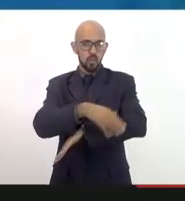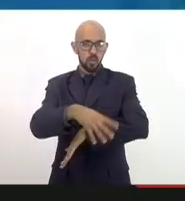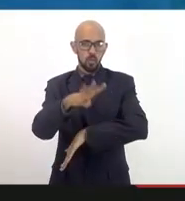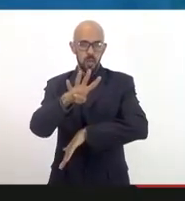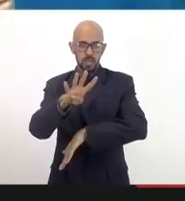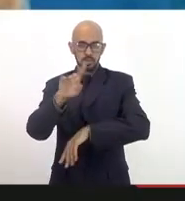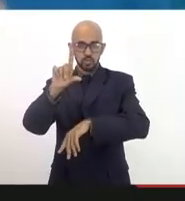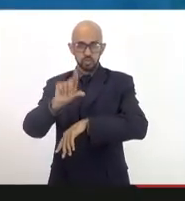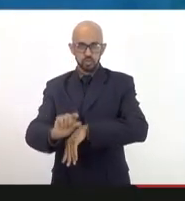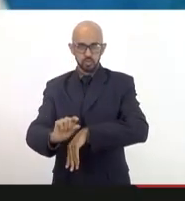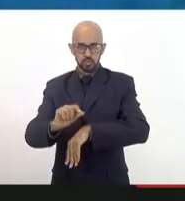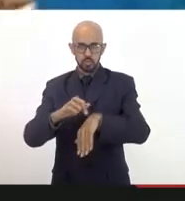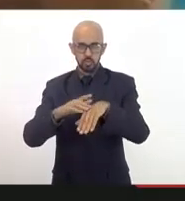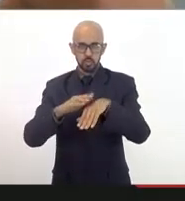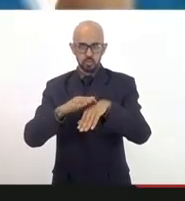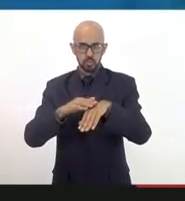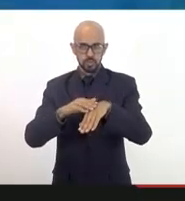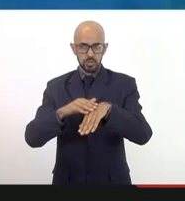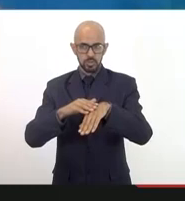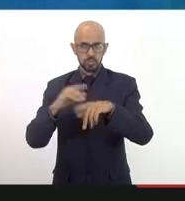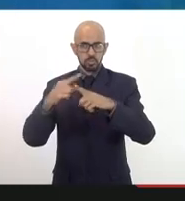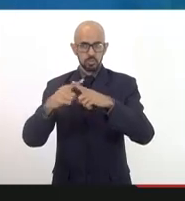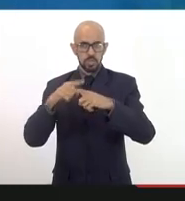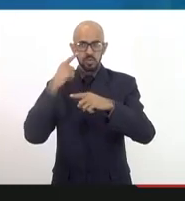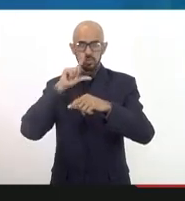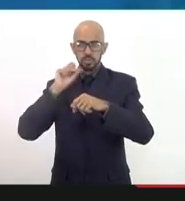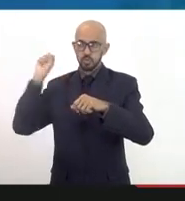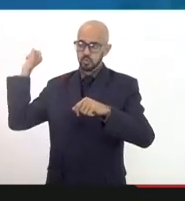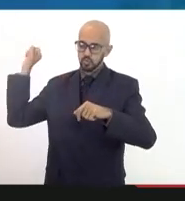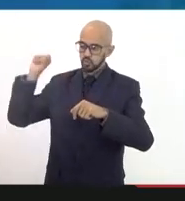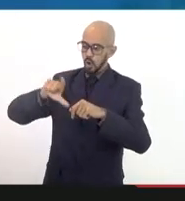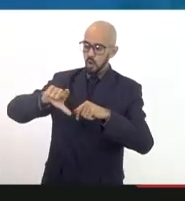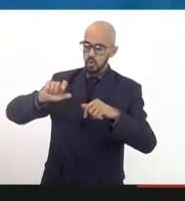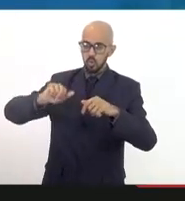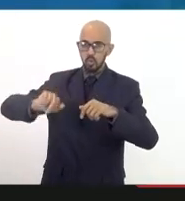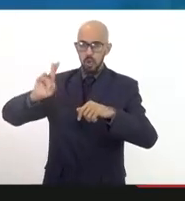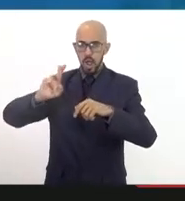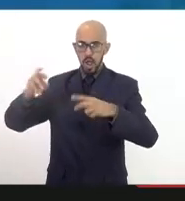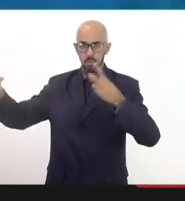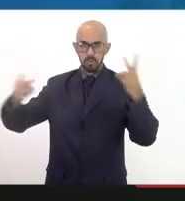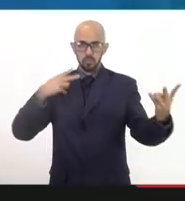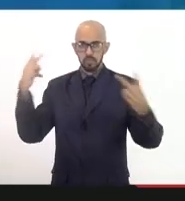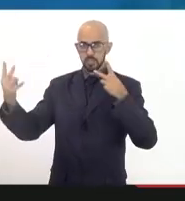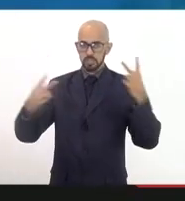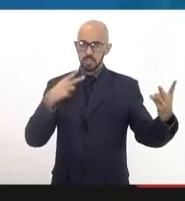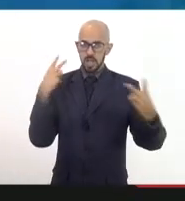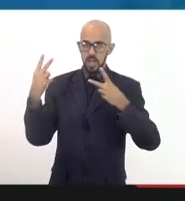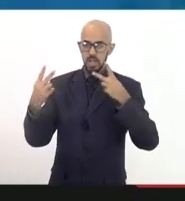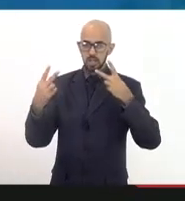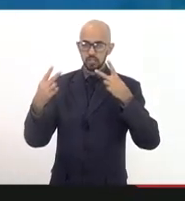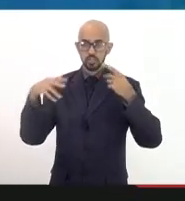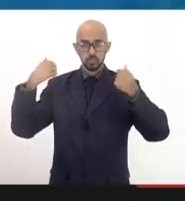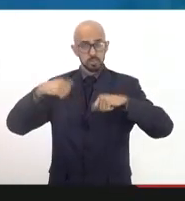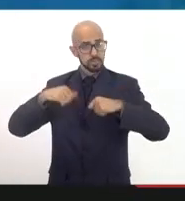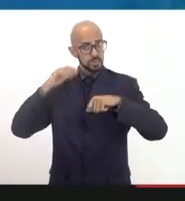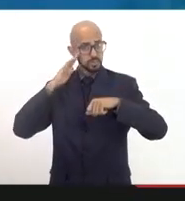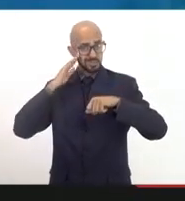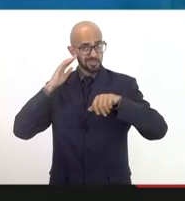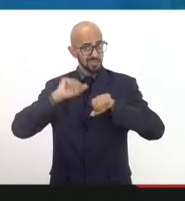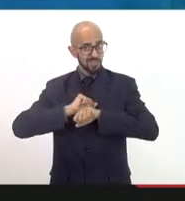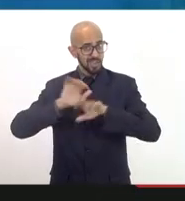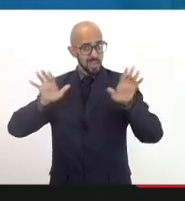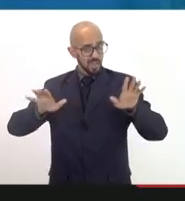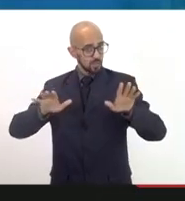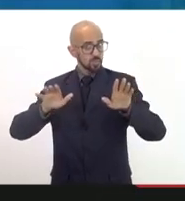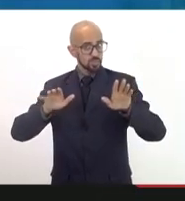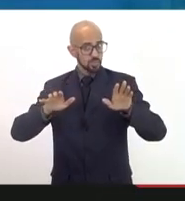tuberculose quando botou apenas o sol e o ar e ruas abertas em relação a isso. Nós precisamos que a Secretaria de Habitação entenda isso. Estamos no momento de